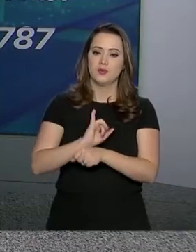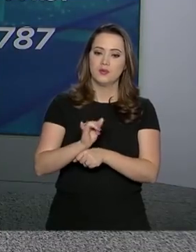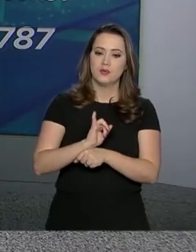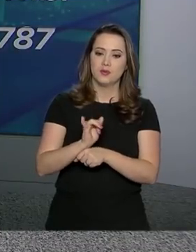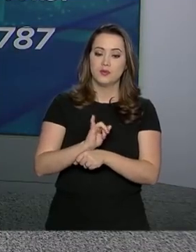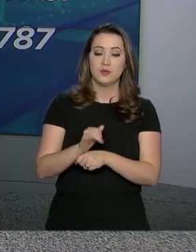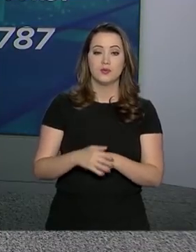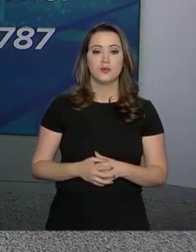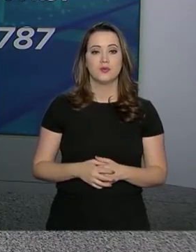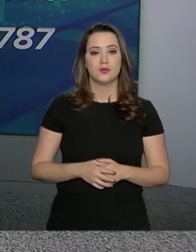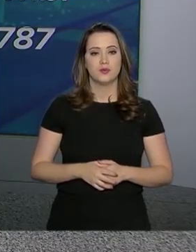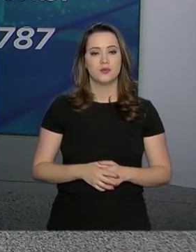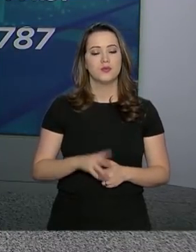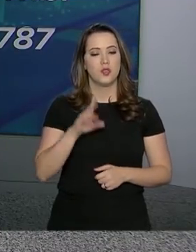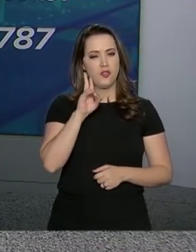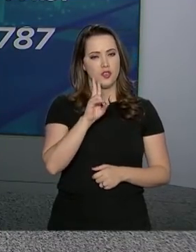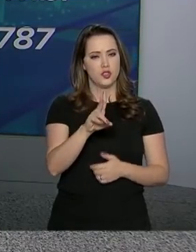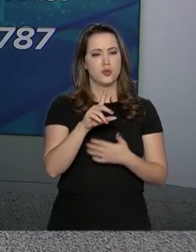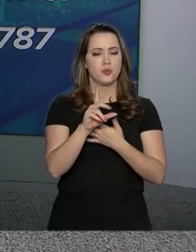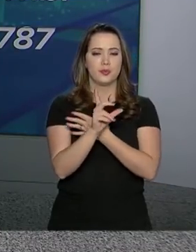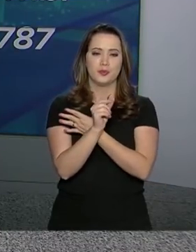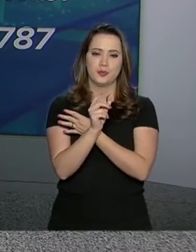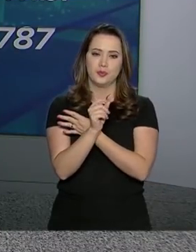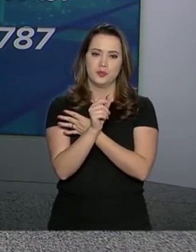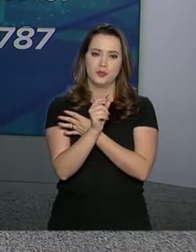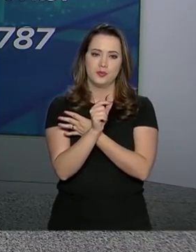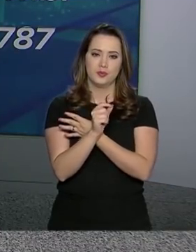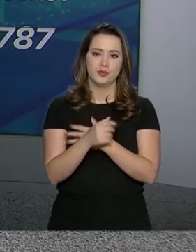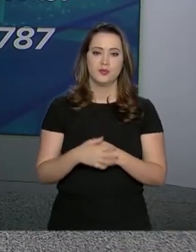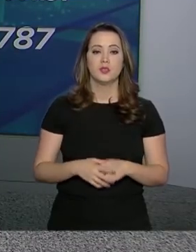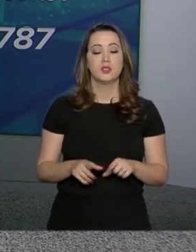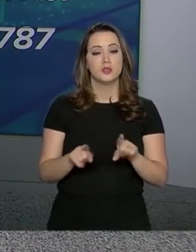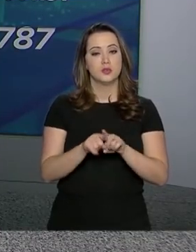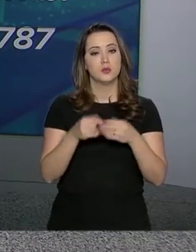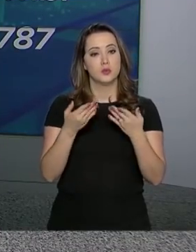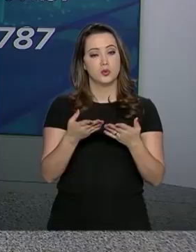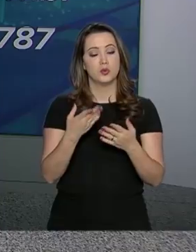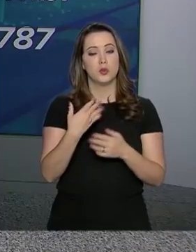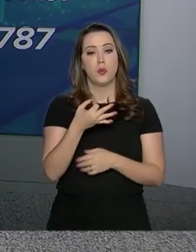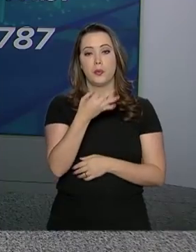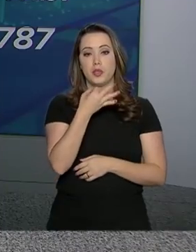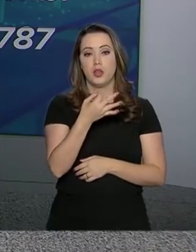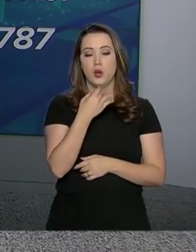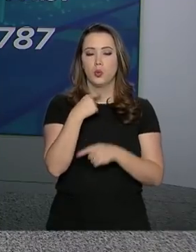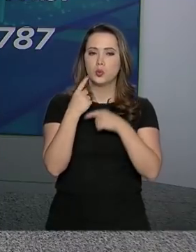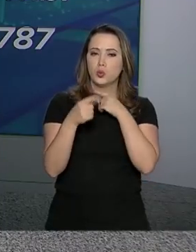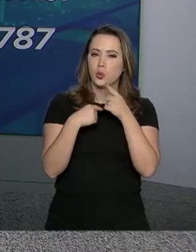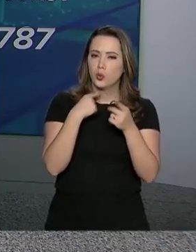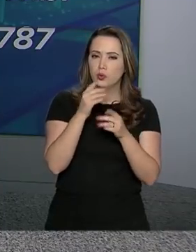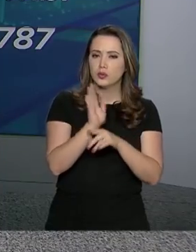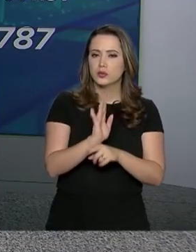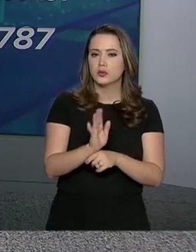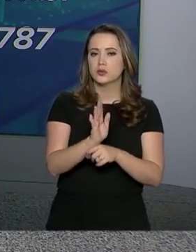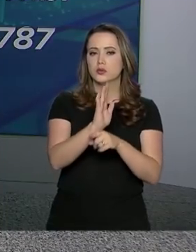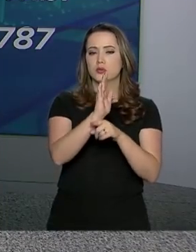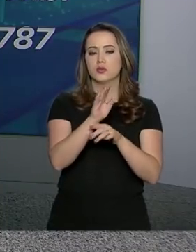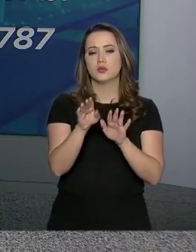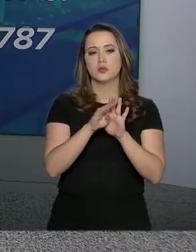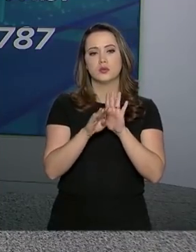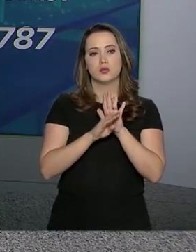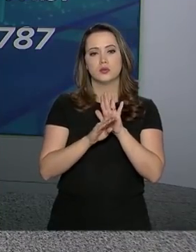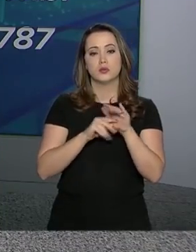e pelo canal no YouTube. Acesse também o nosso perfil no Twitter e você pode ainda mandar sugestões de reportagens e